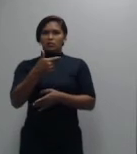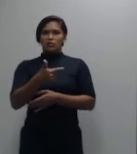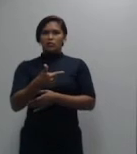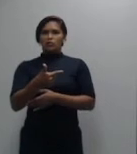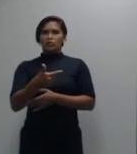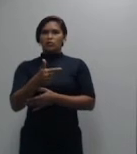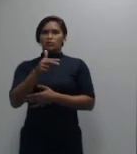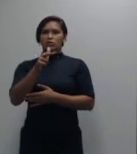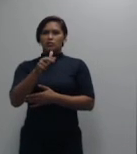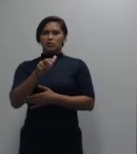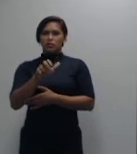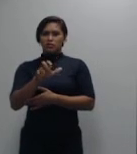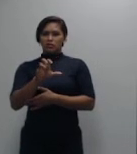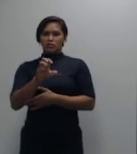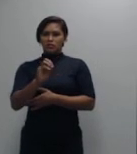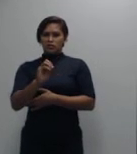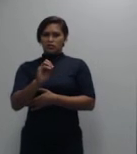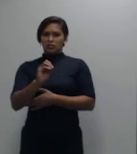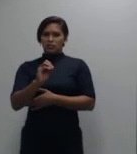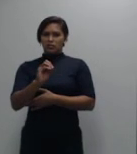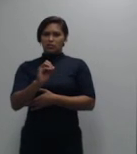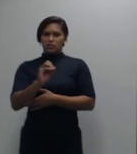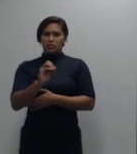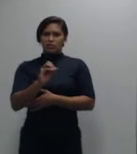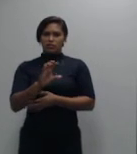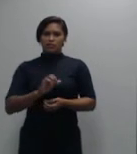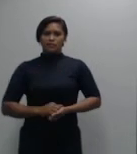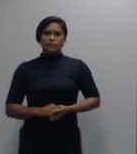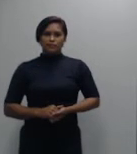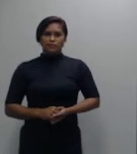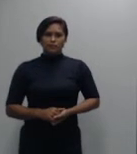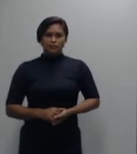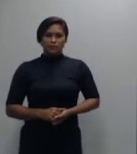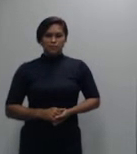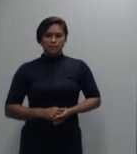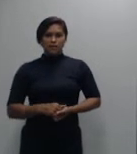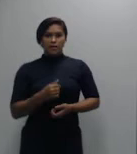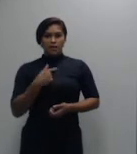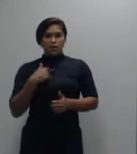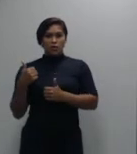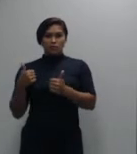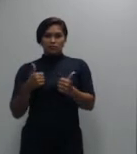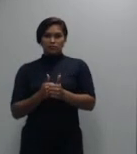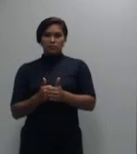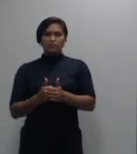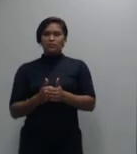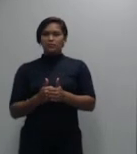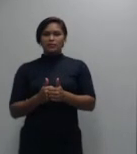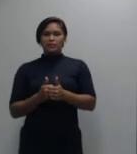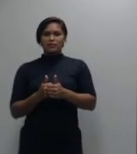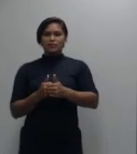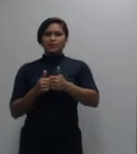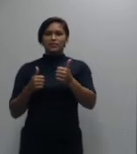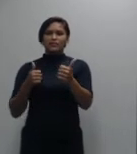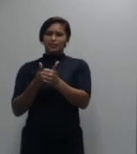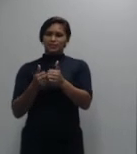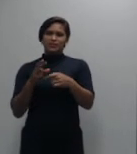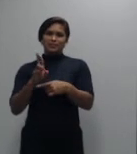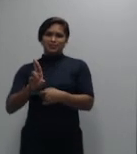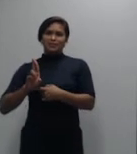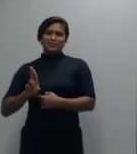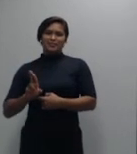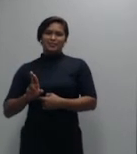250 e eu acompanho o eminente relator o